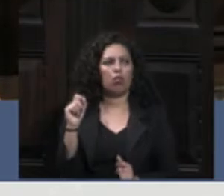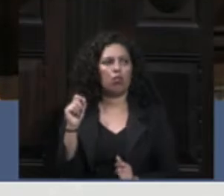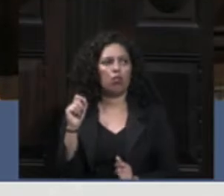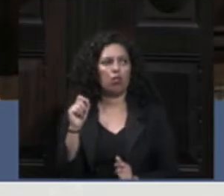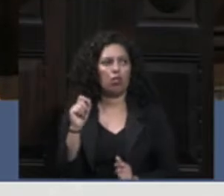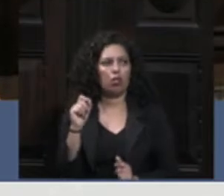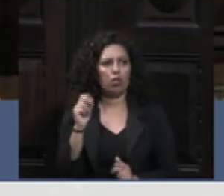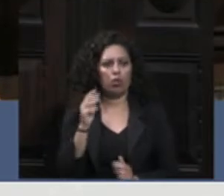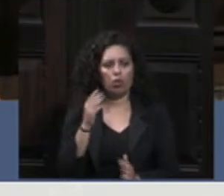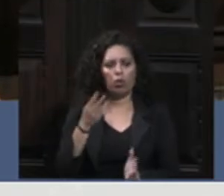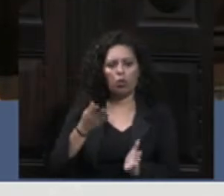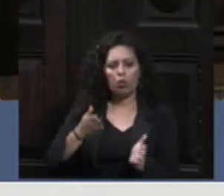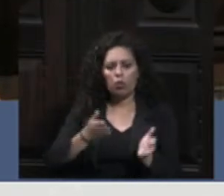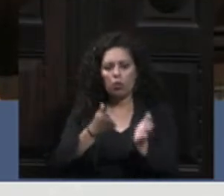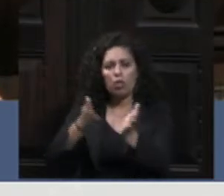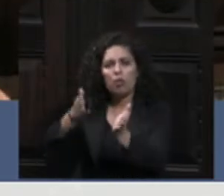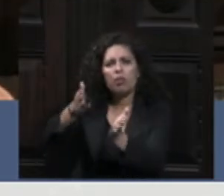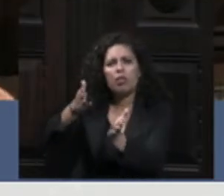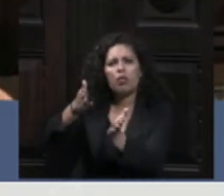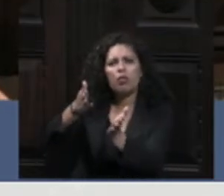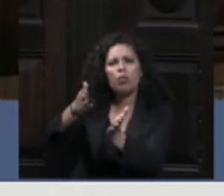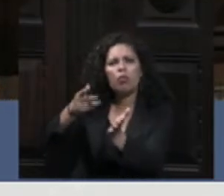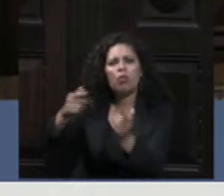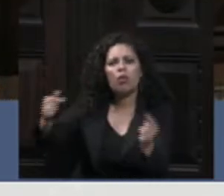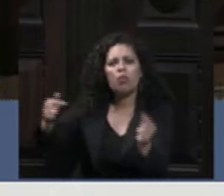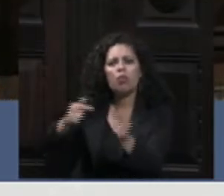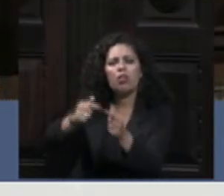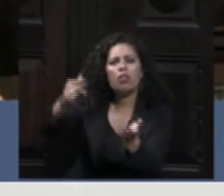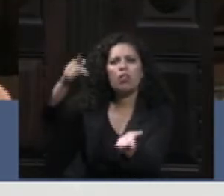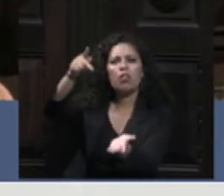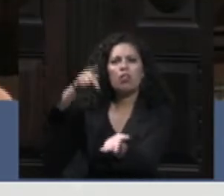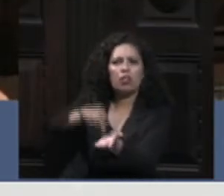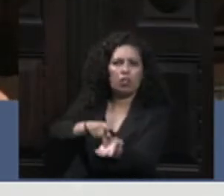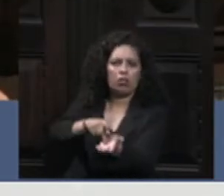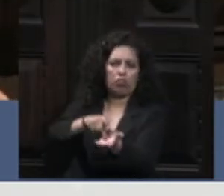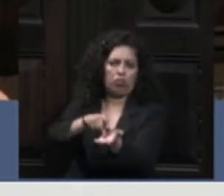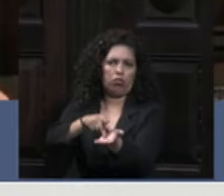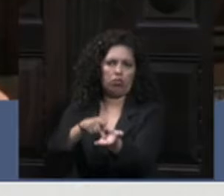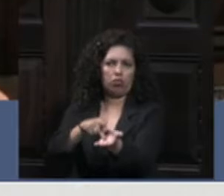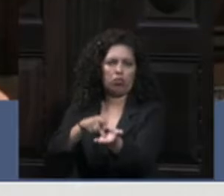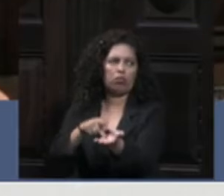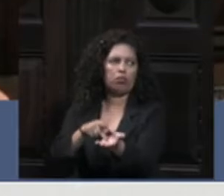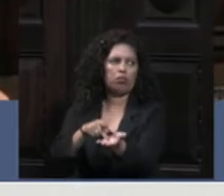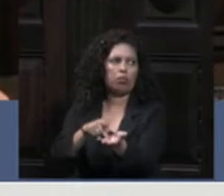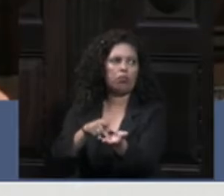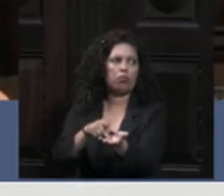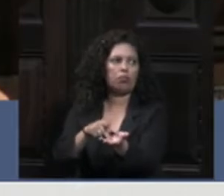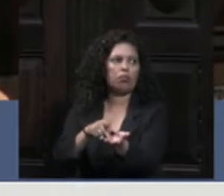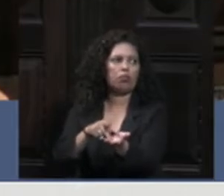da verdade. E essa verdade com V